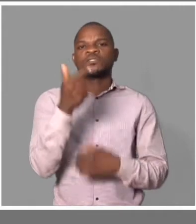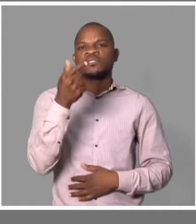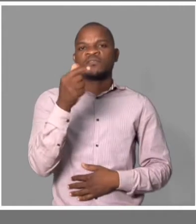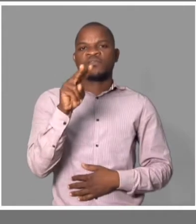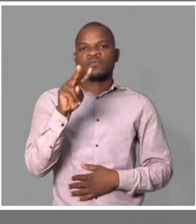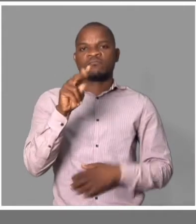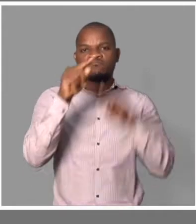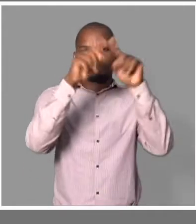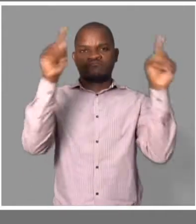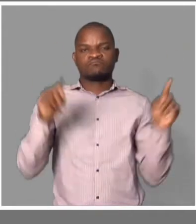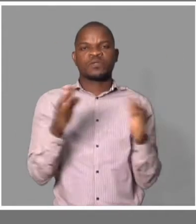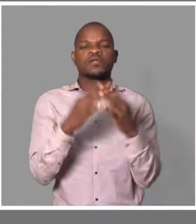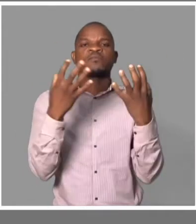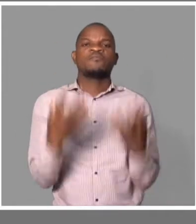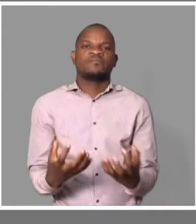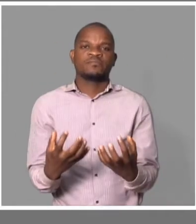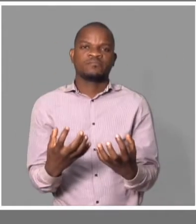televisão, essa coisa toda.